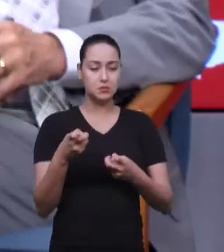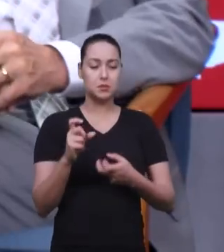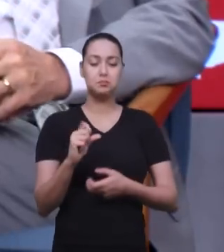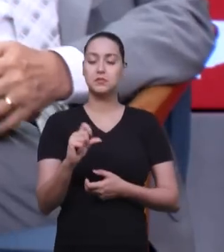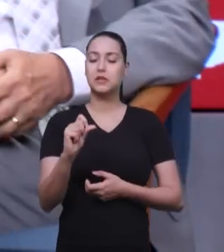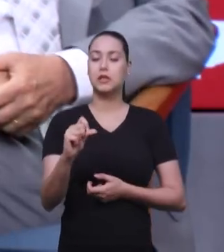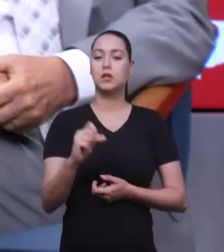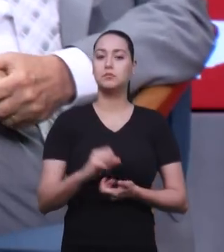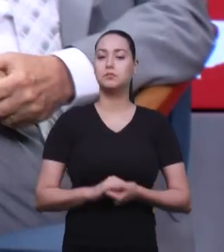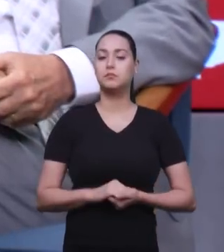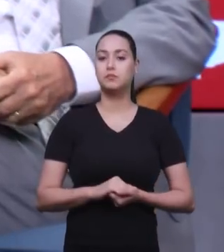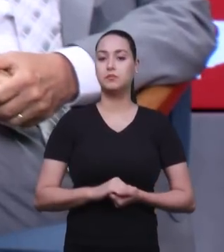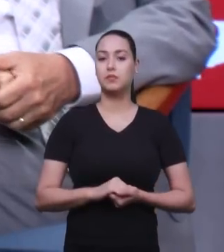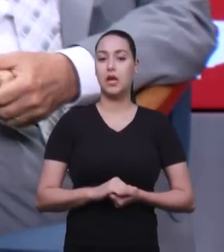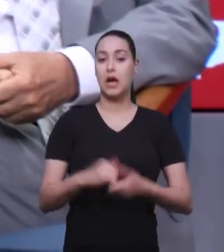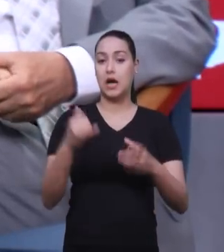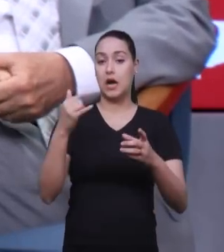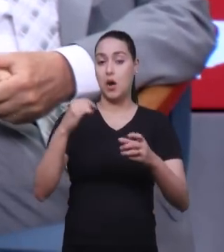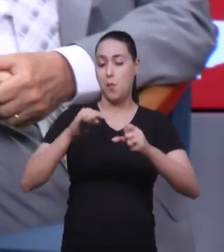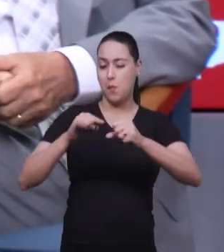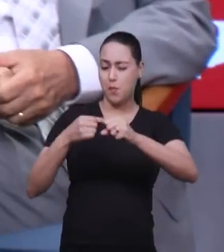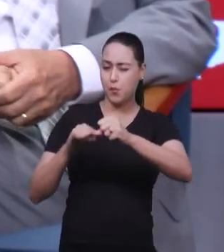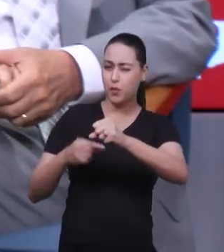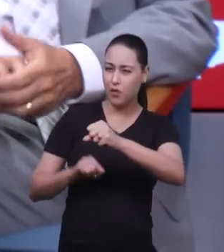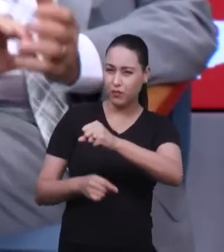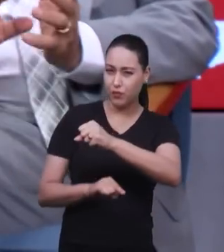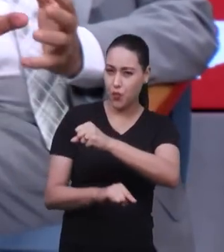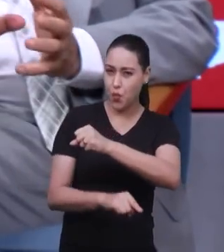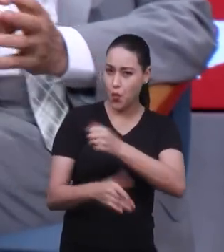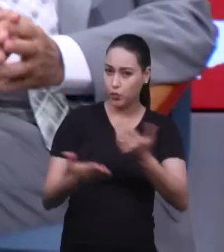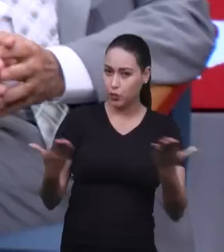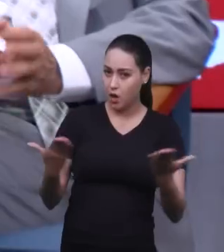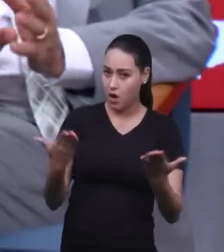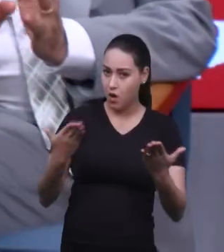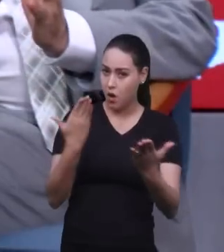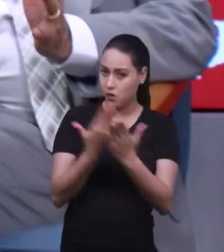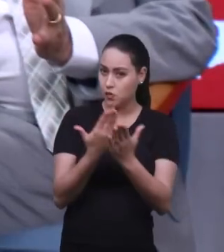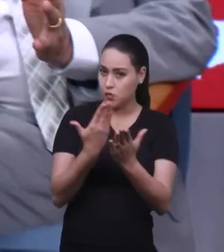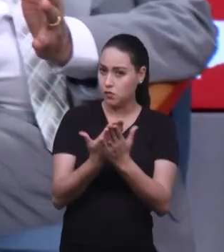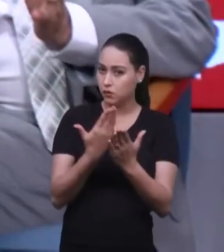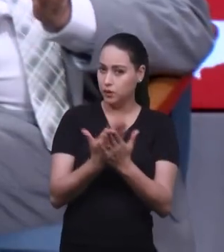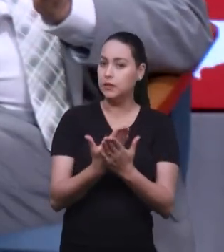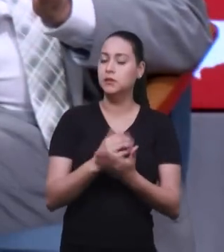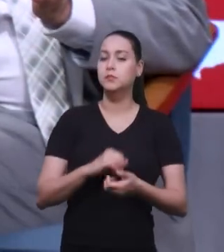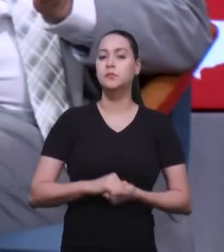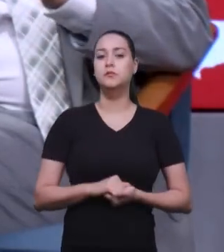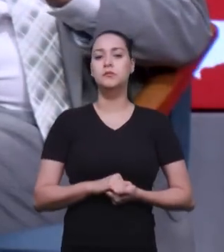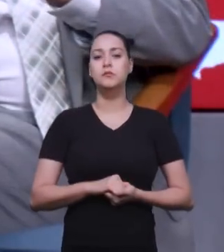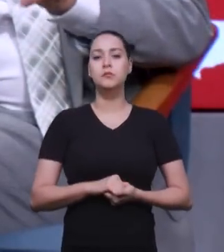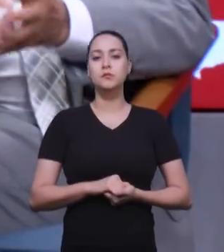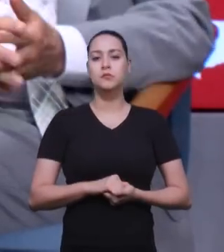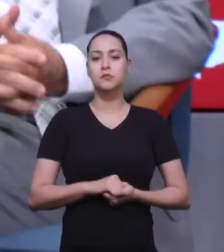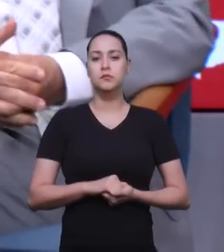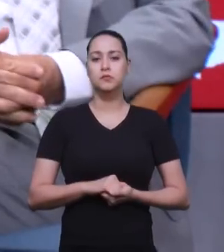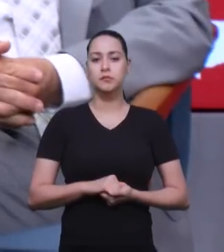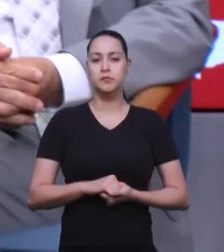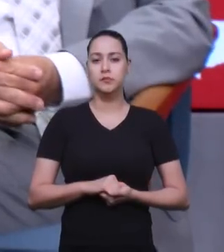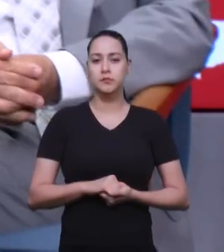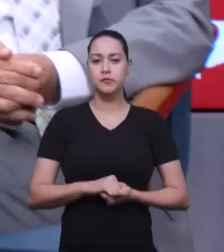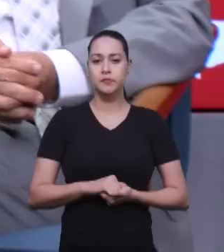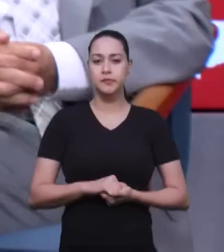vamos observar de forma profunda, vamos entrar